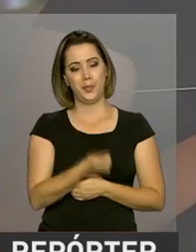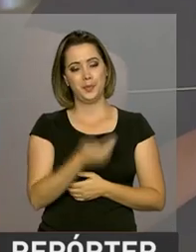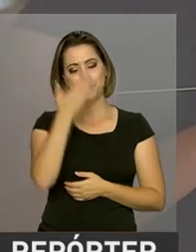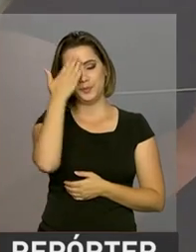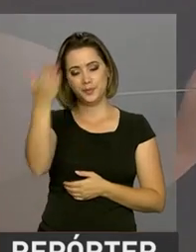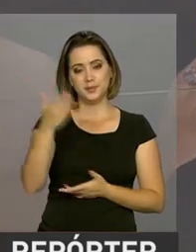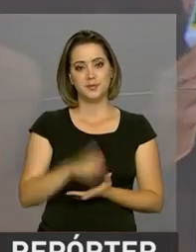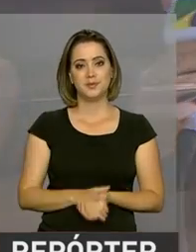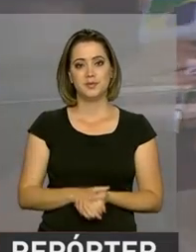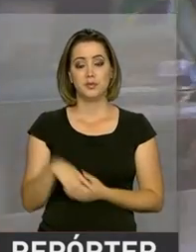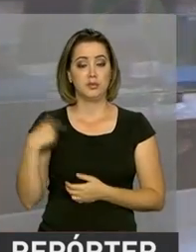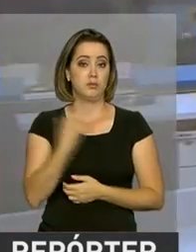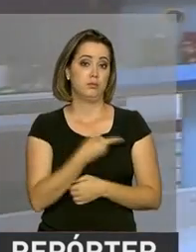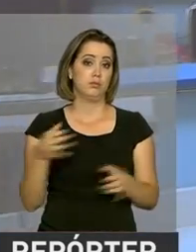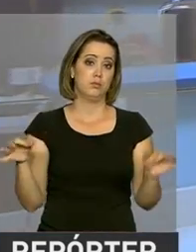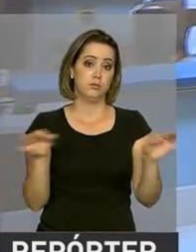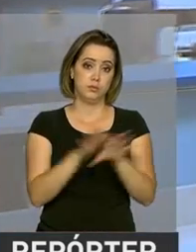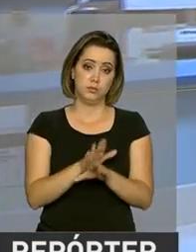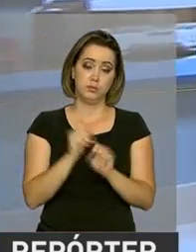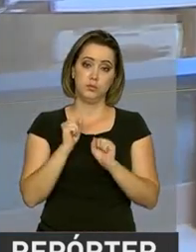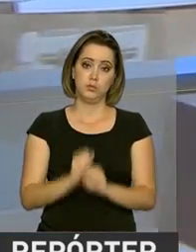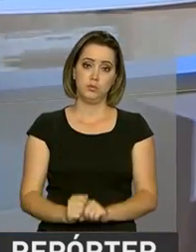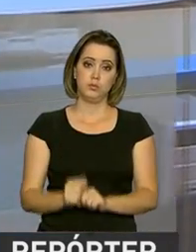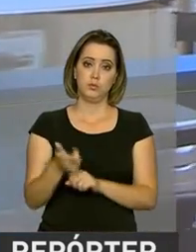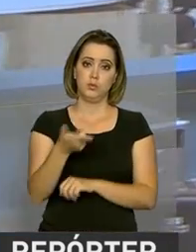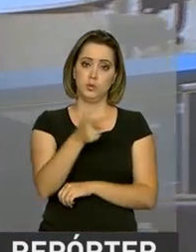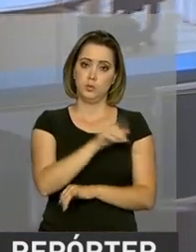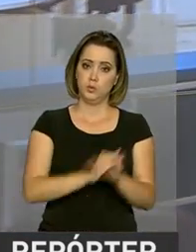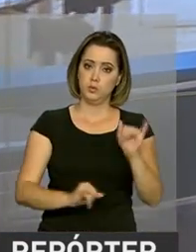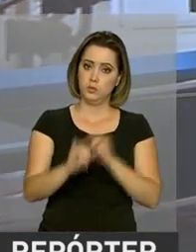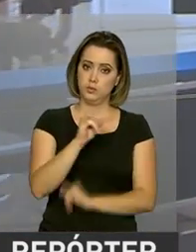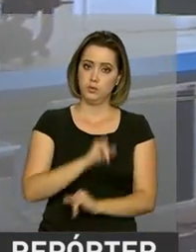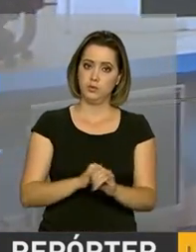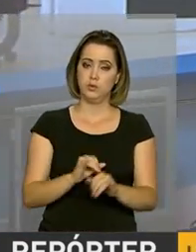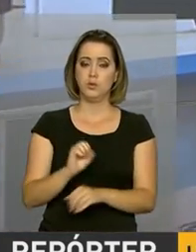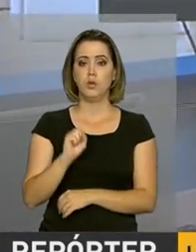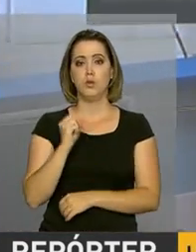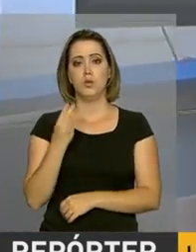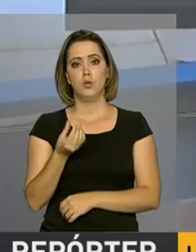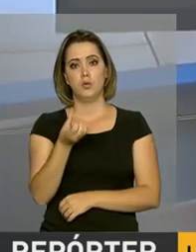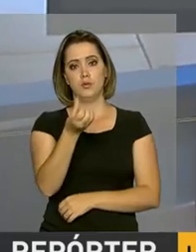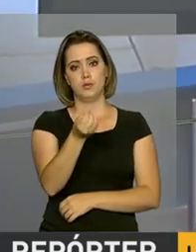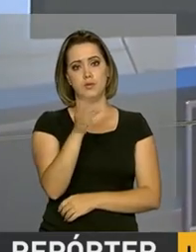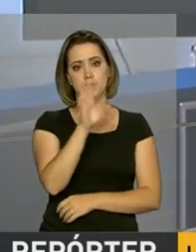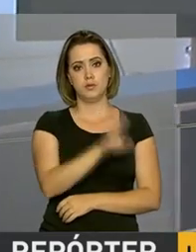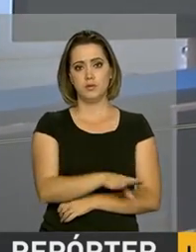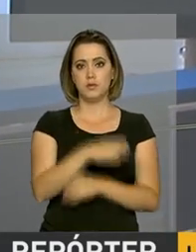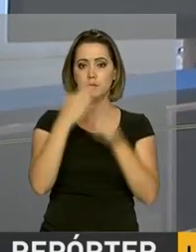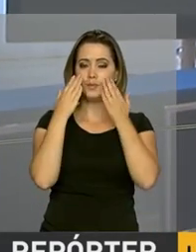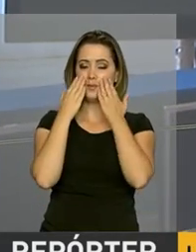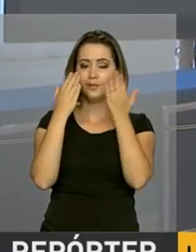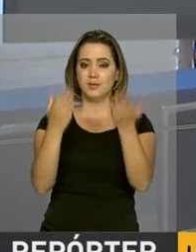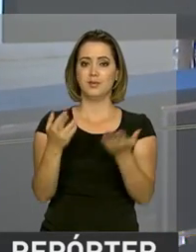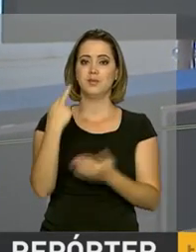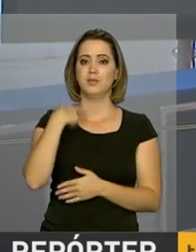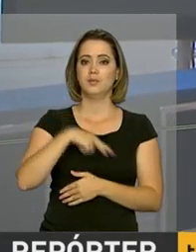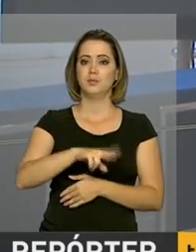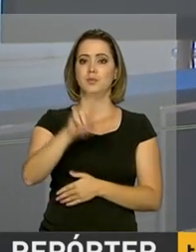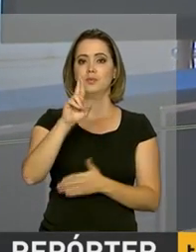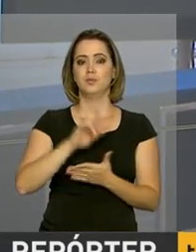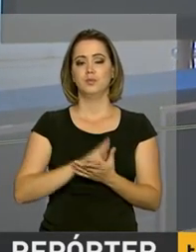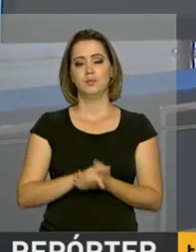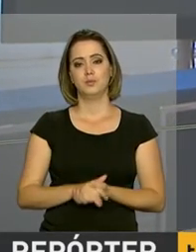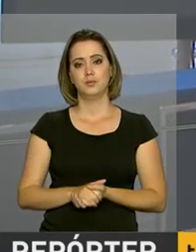informações nós ficamos por aqui podemos voltar a qualquer momento com outras informações ou às 6 da tarde na próxima edição do